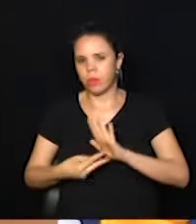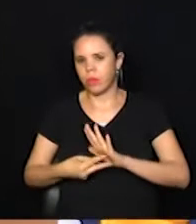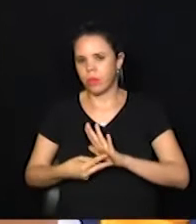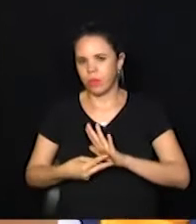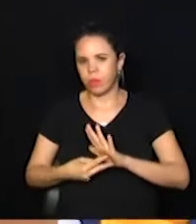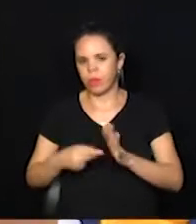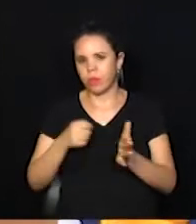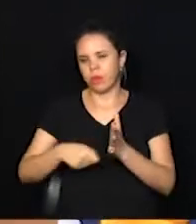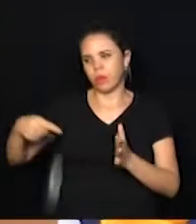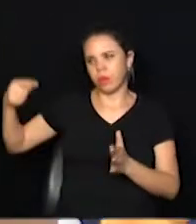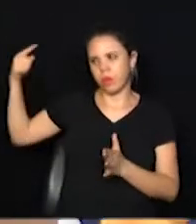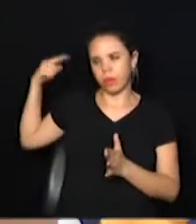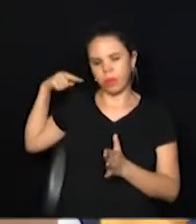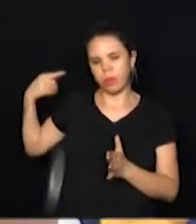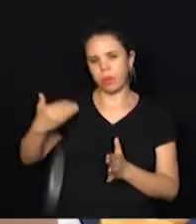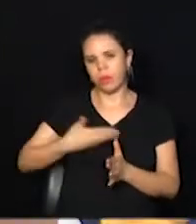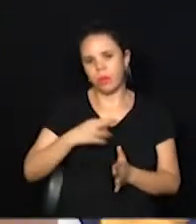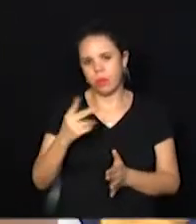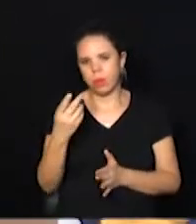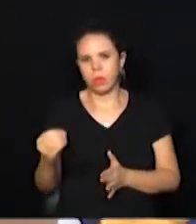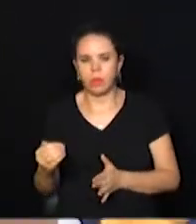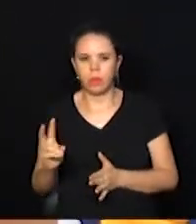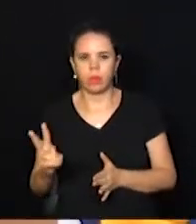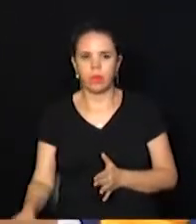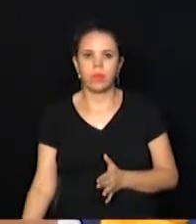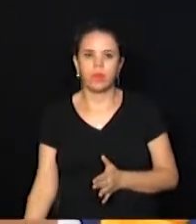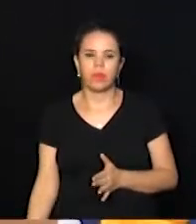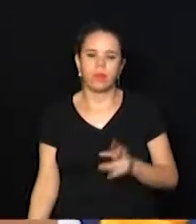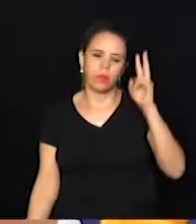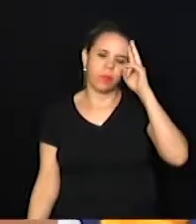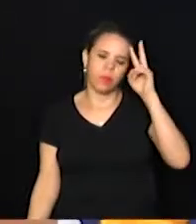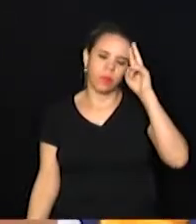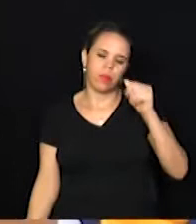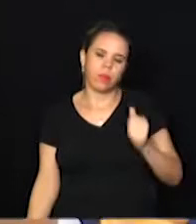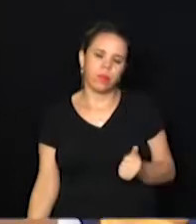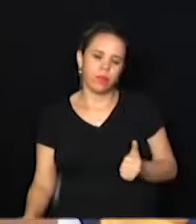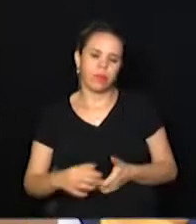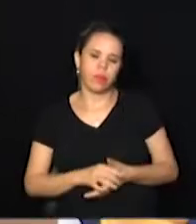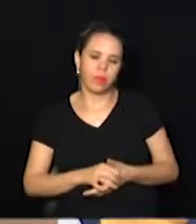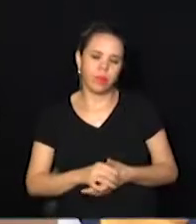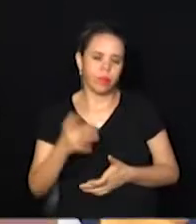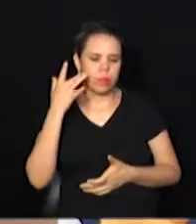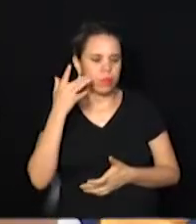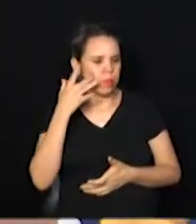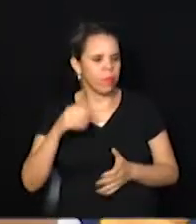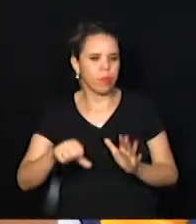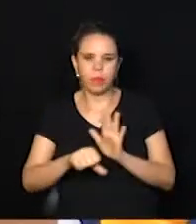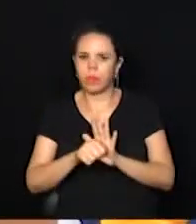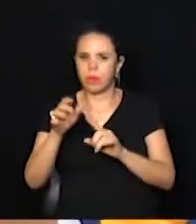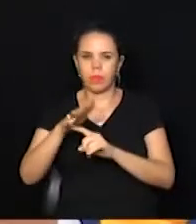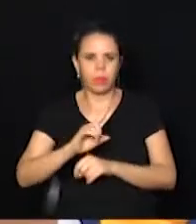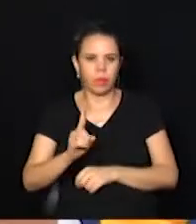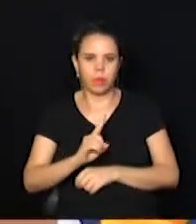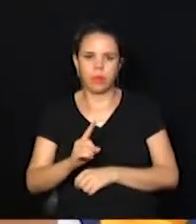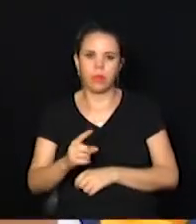daquela luta e do companheiro Toninho sempre. E lembrando também, acho que ele não nos recriminaria por isso, não poderia deixar